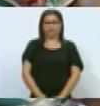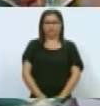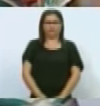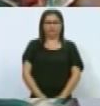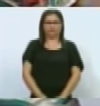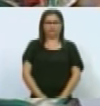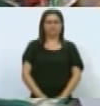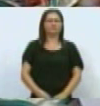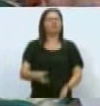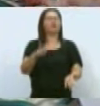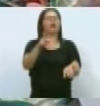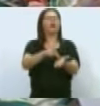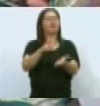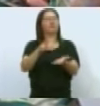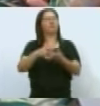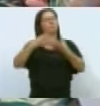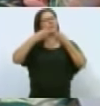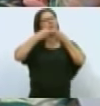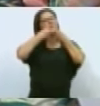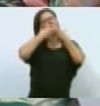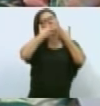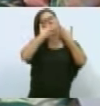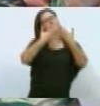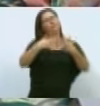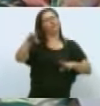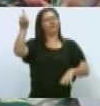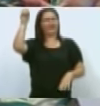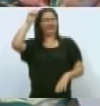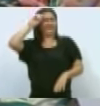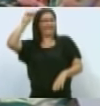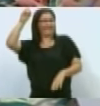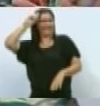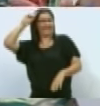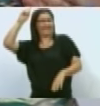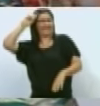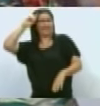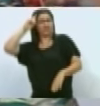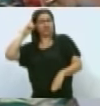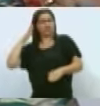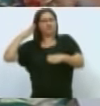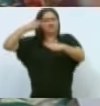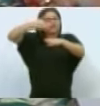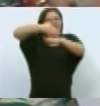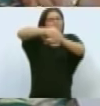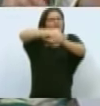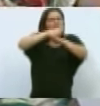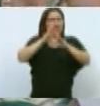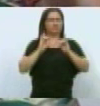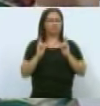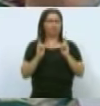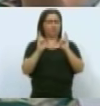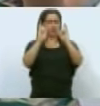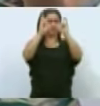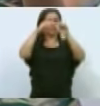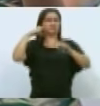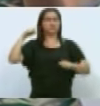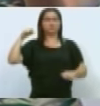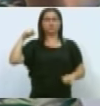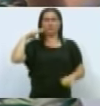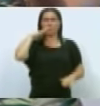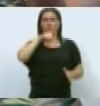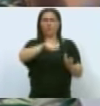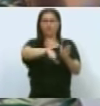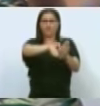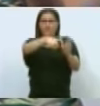Fala a verdade, gente. Coisa boa mesmo é aquele dia em que você entra no seu apartamento novo pela primeira vez,